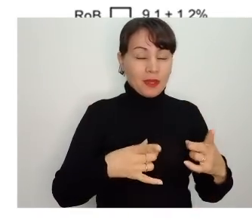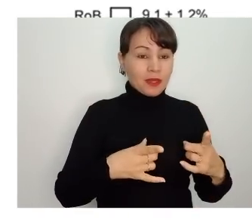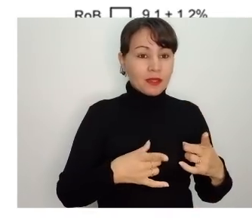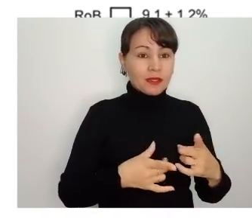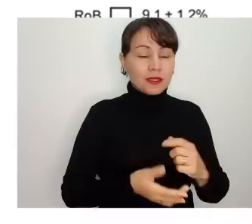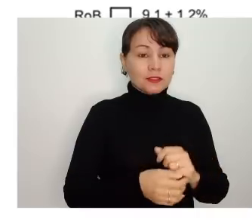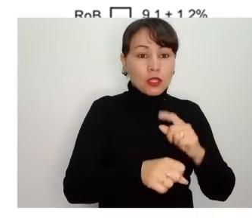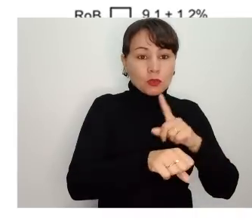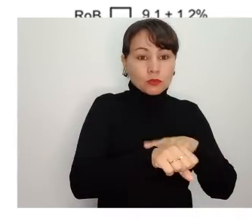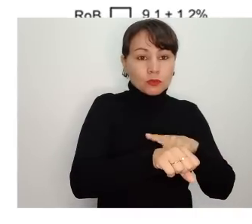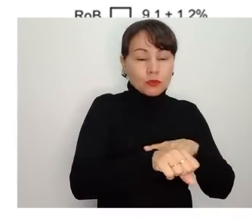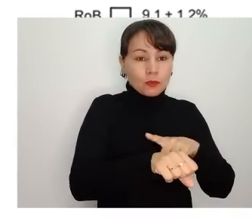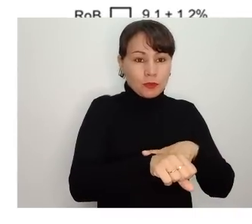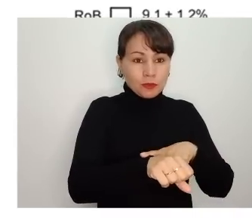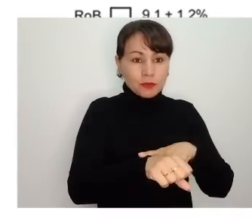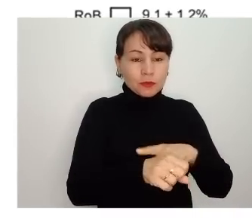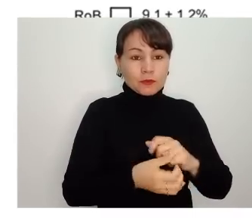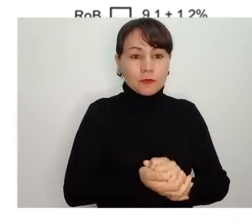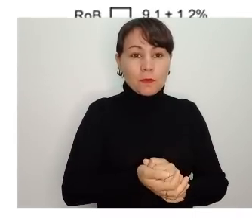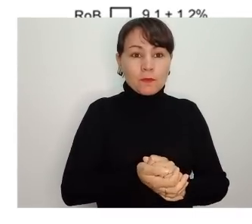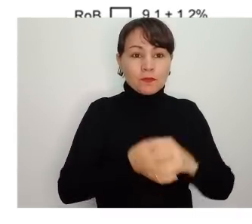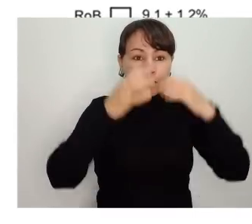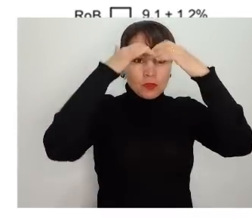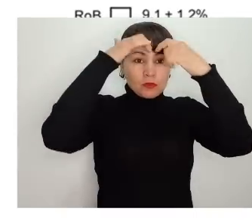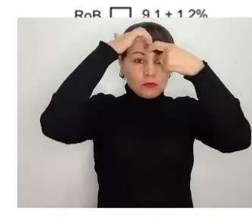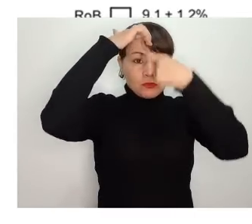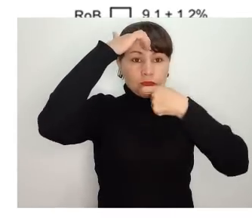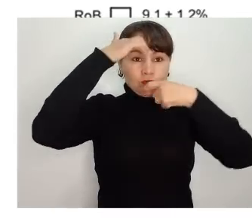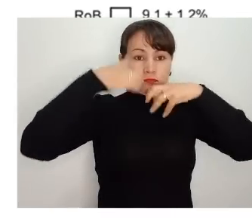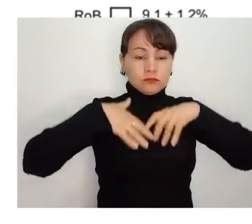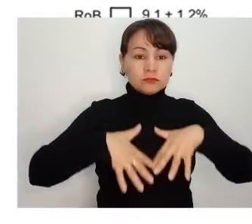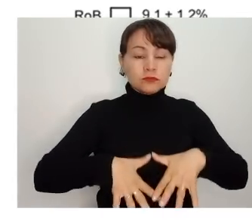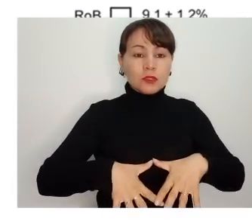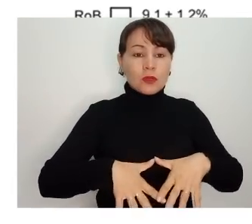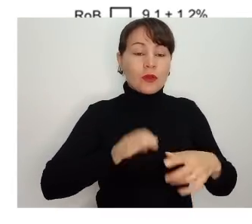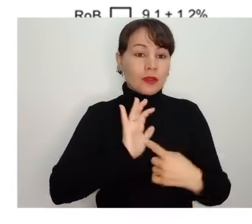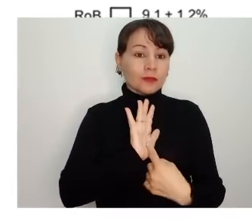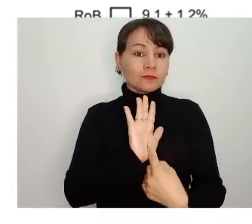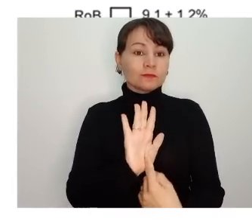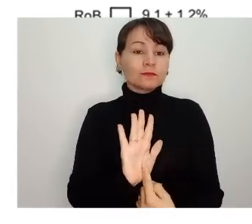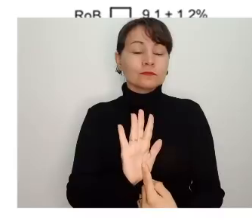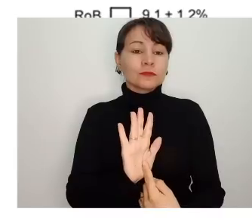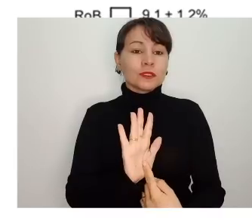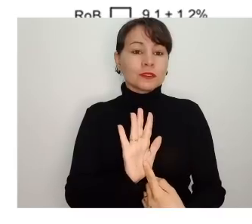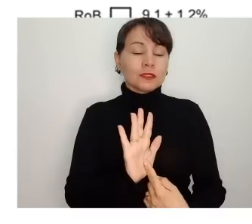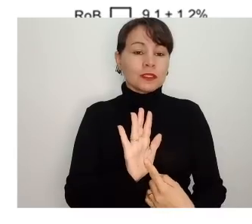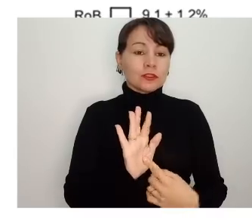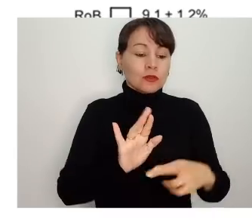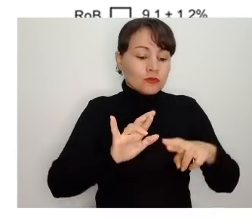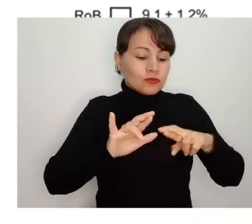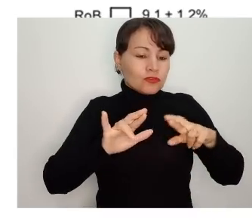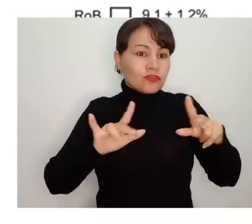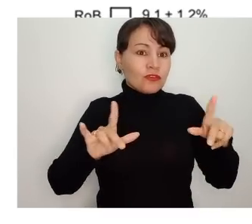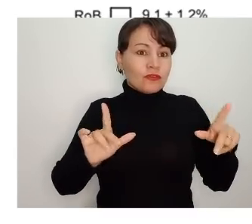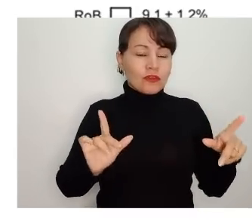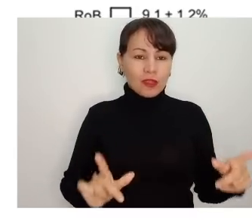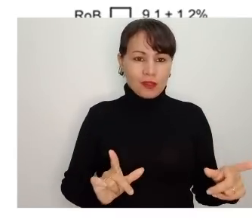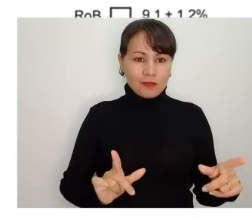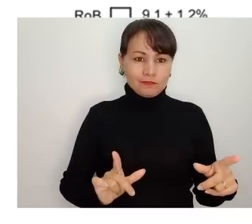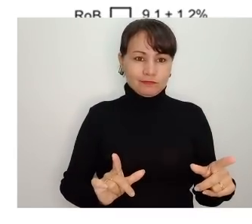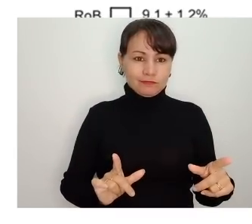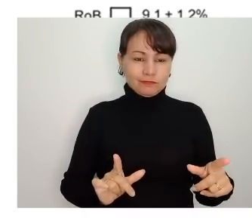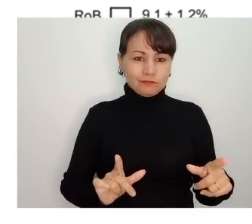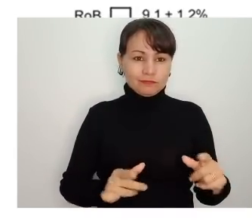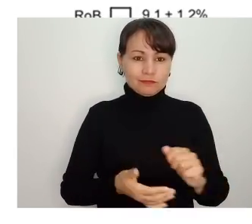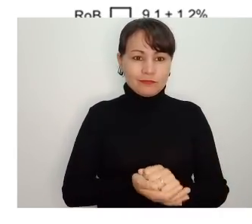Mas a única situação delas, no sistema nervoso central, é que elas apresentam morfologias